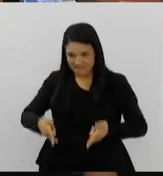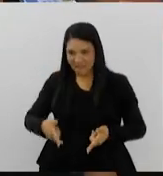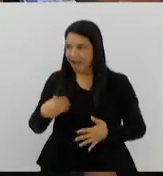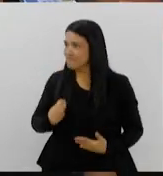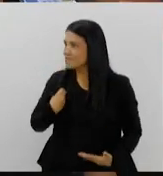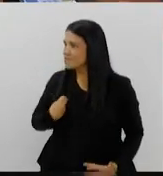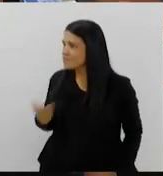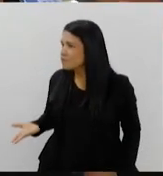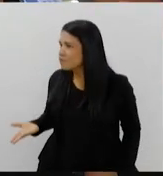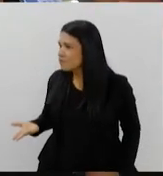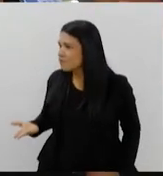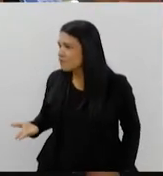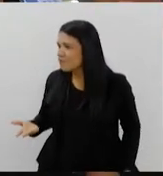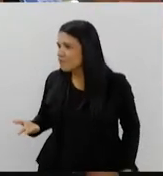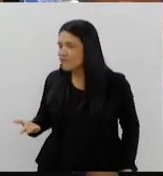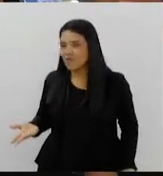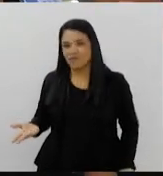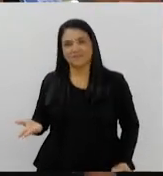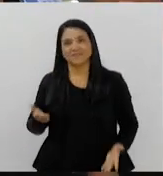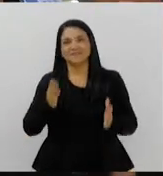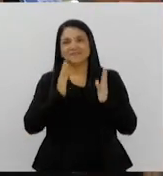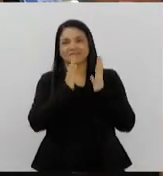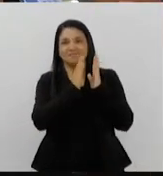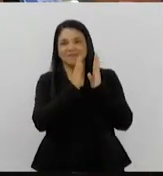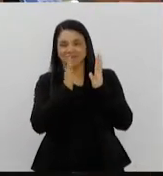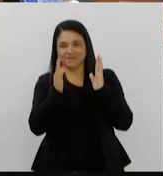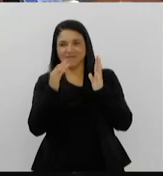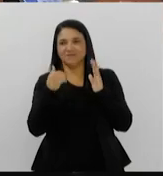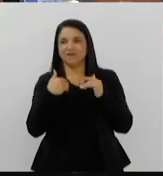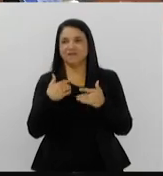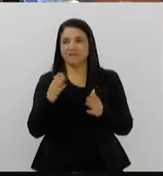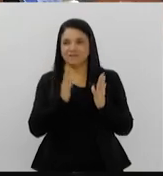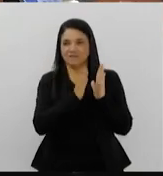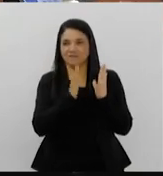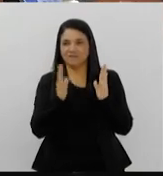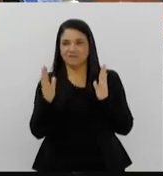presidente, pela ordem. No